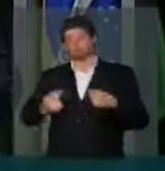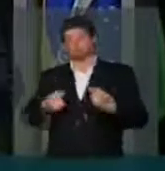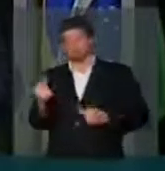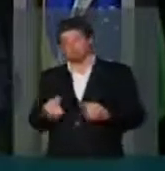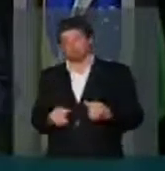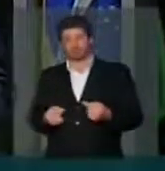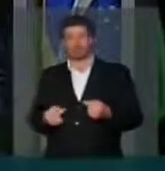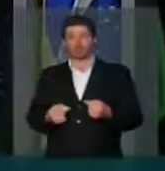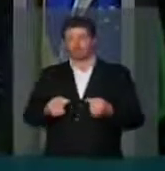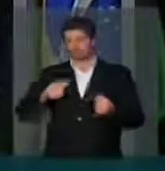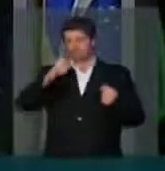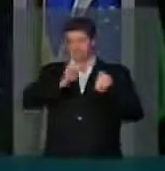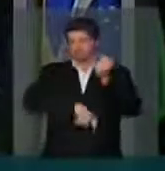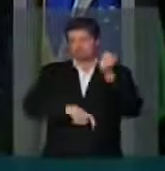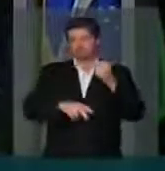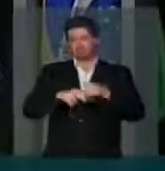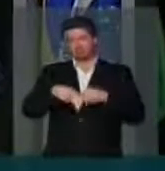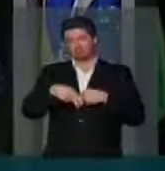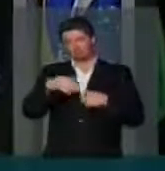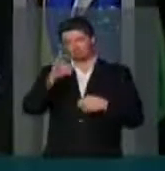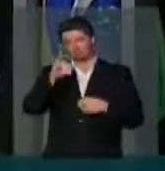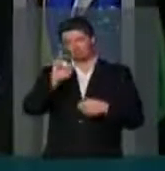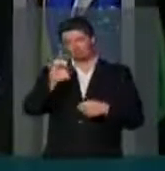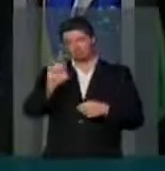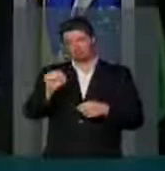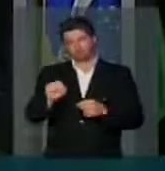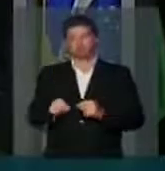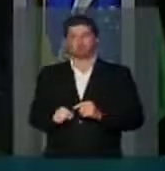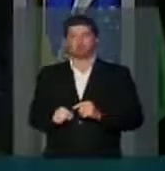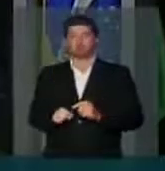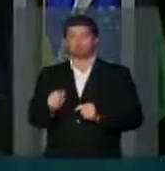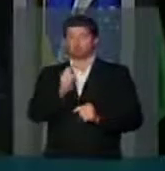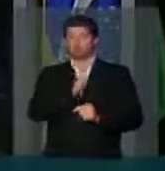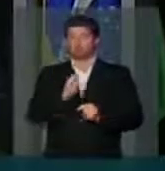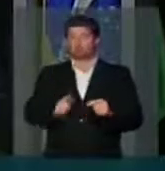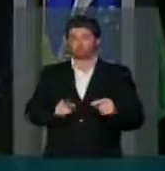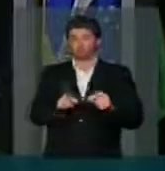debates acalorados sobre o FIES. O governo cortou